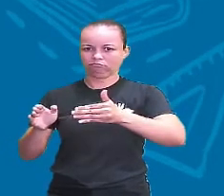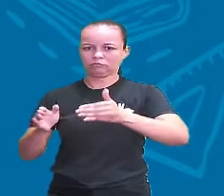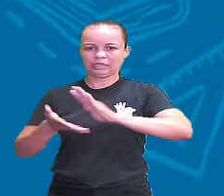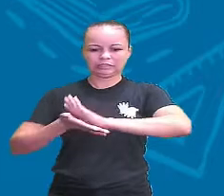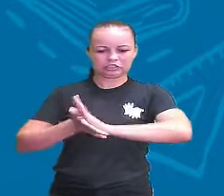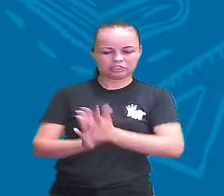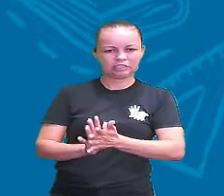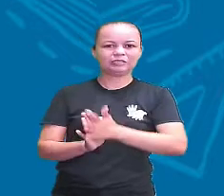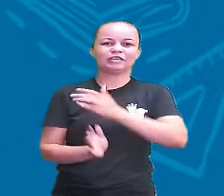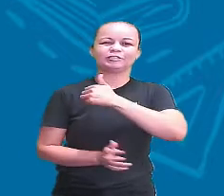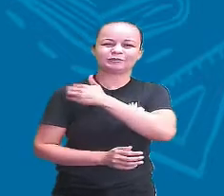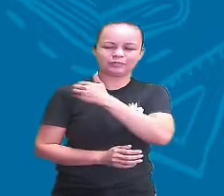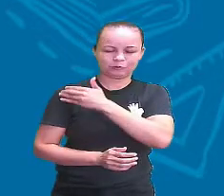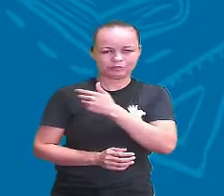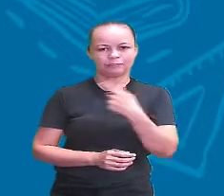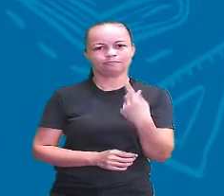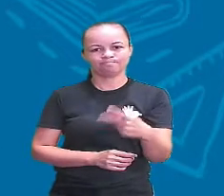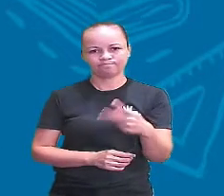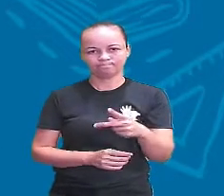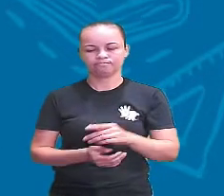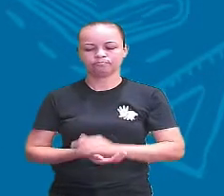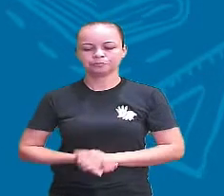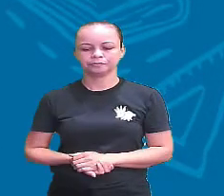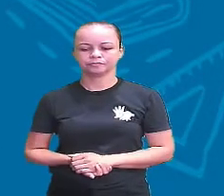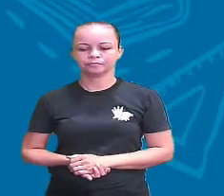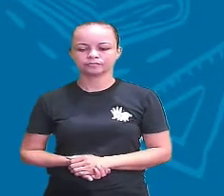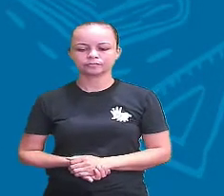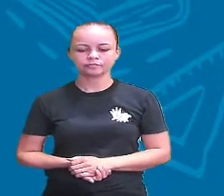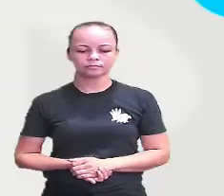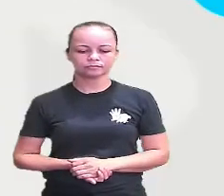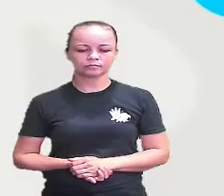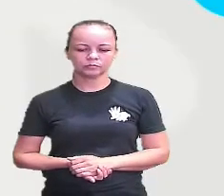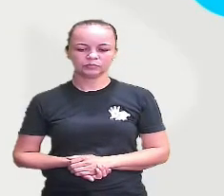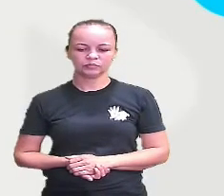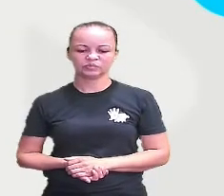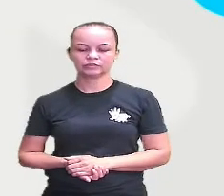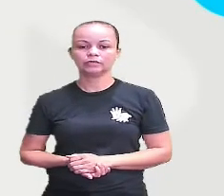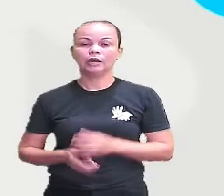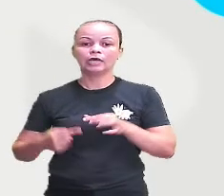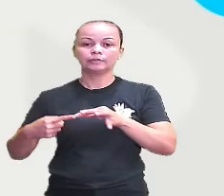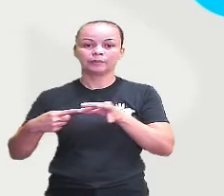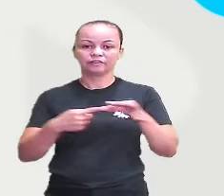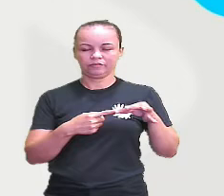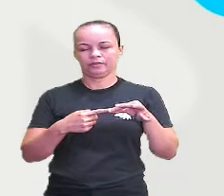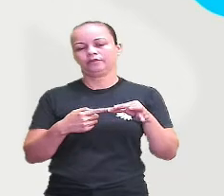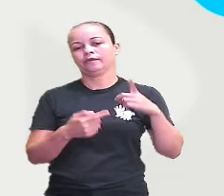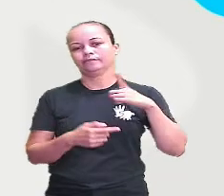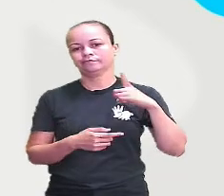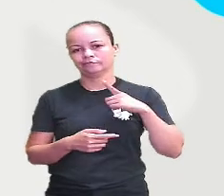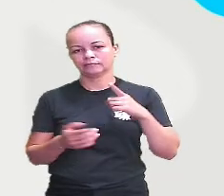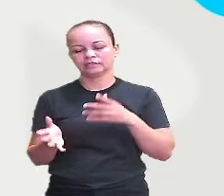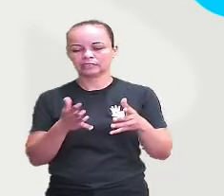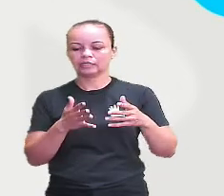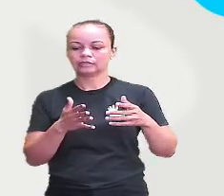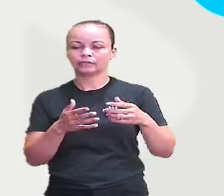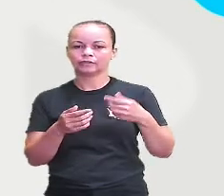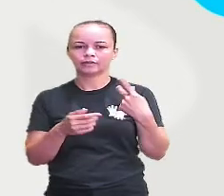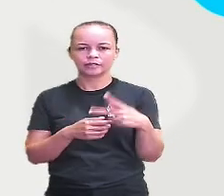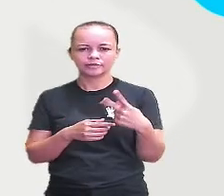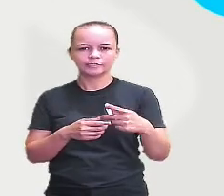discriminação e preconceito nisso também, tá? Nas periferias habitam os que detêm esse poder,